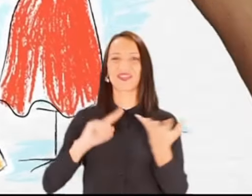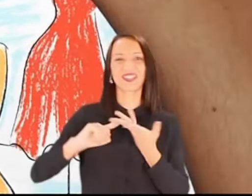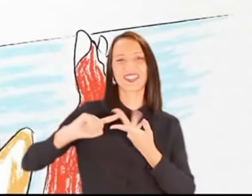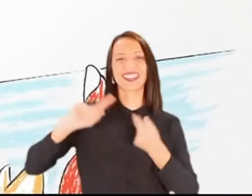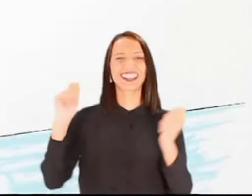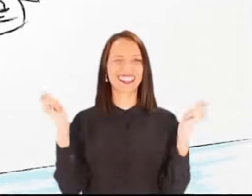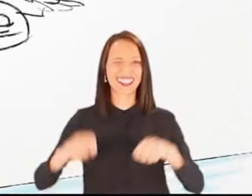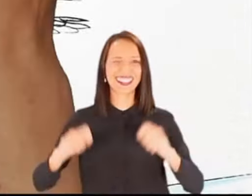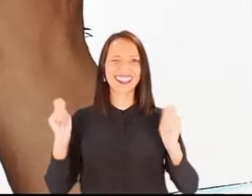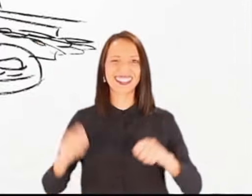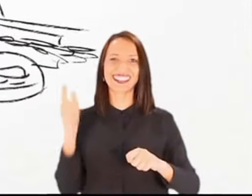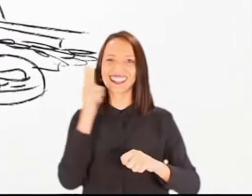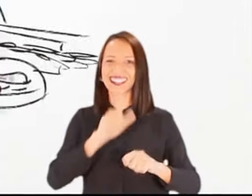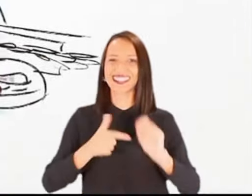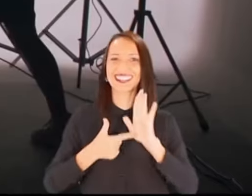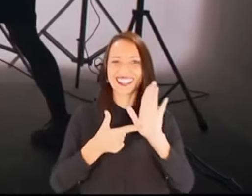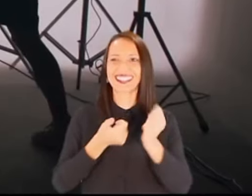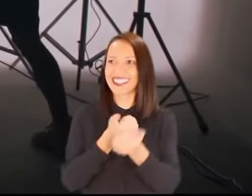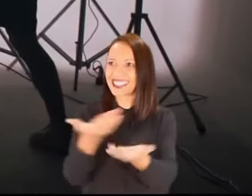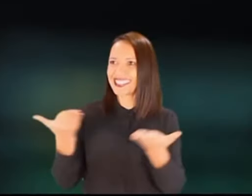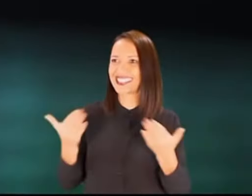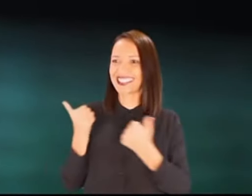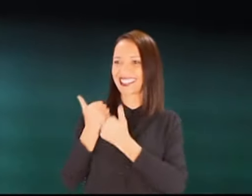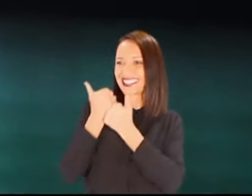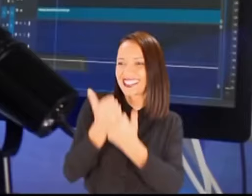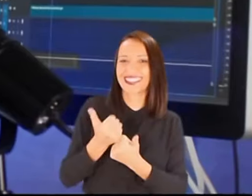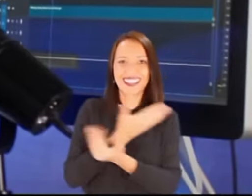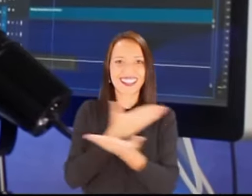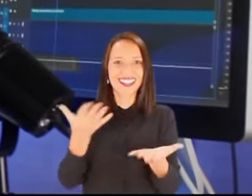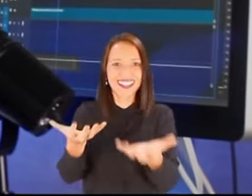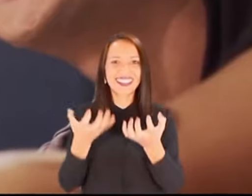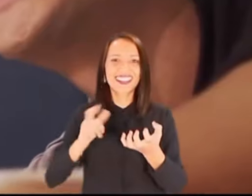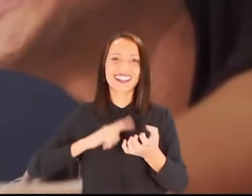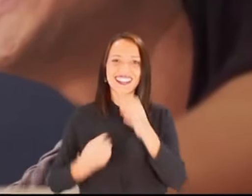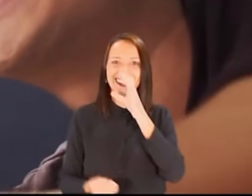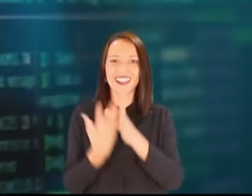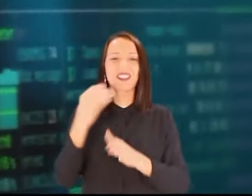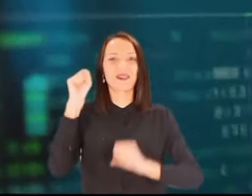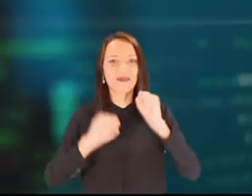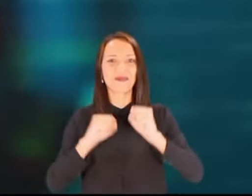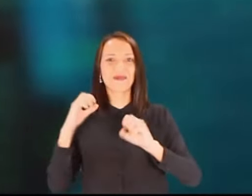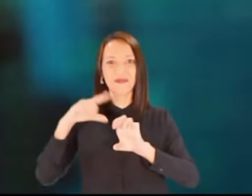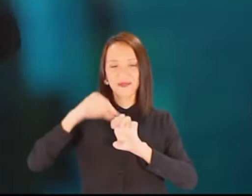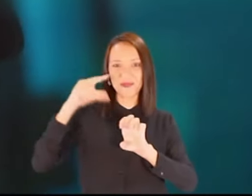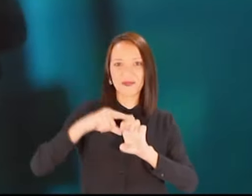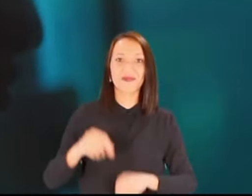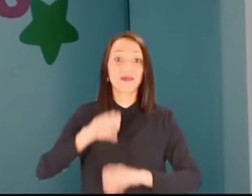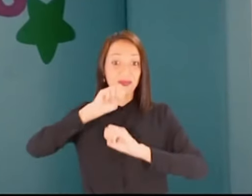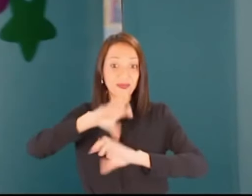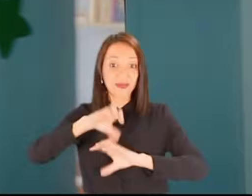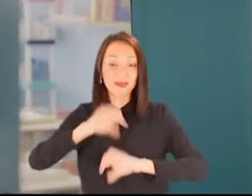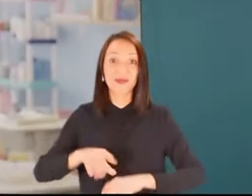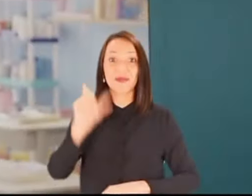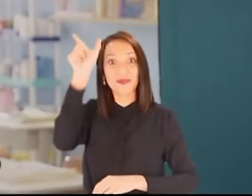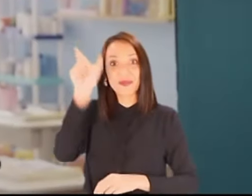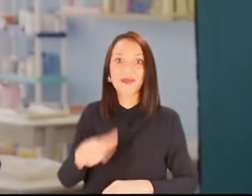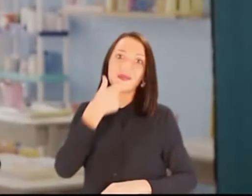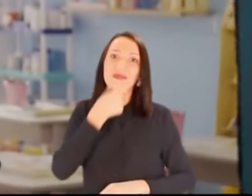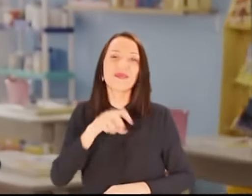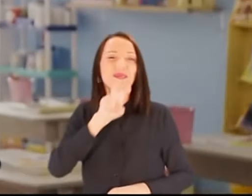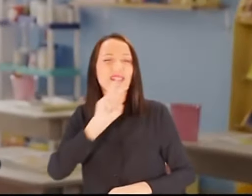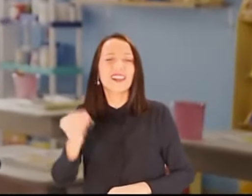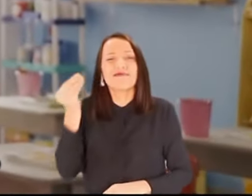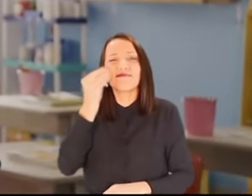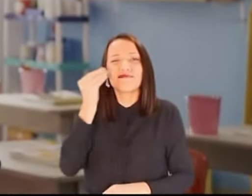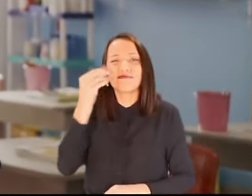moda, turismo e muito mais. E ainda vai oferecer todo o apoio para quem quiser empreender. Na educação, o